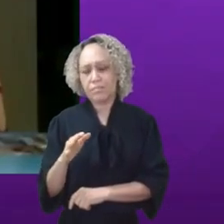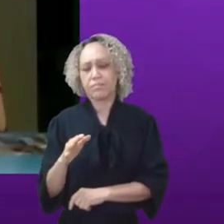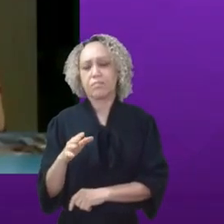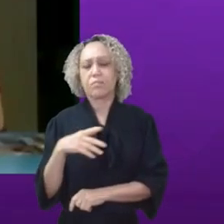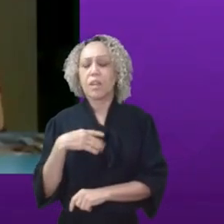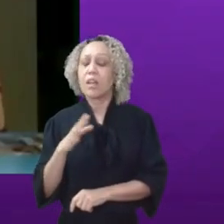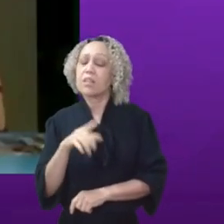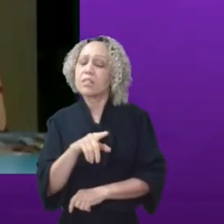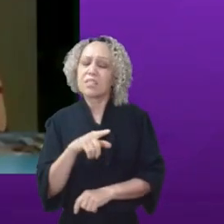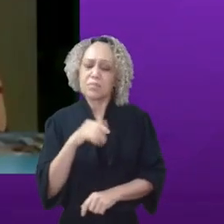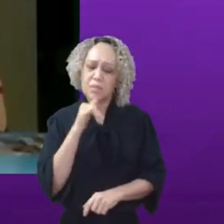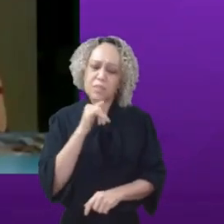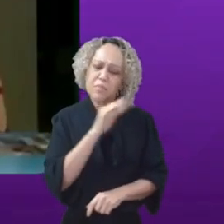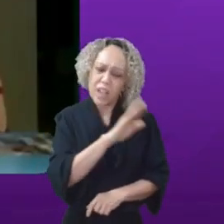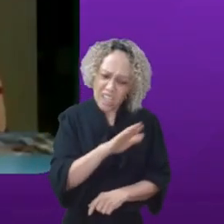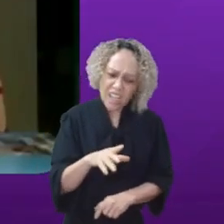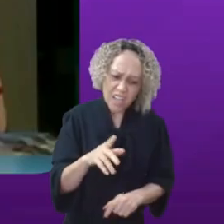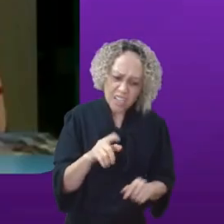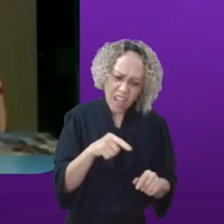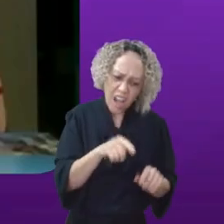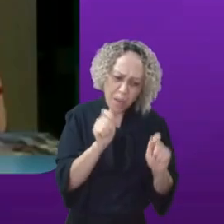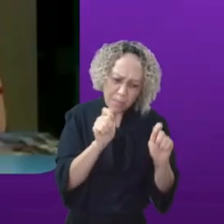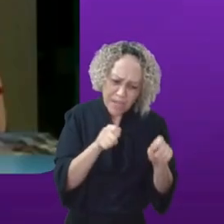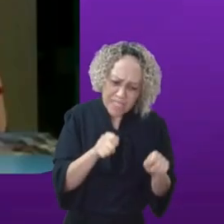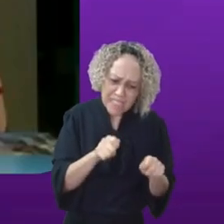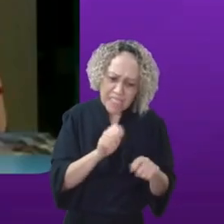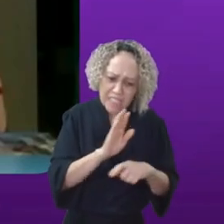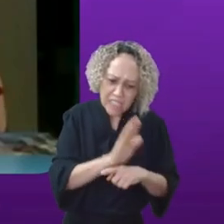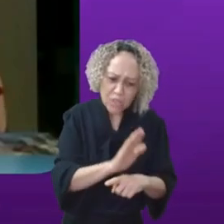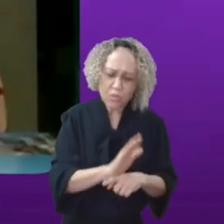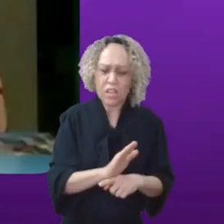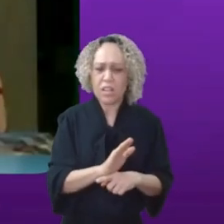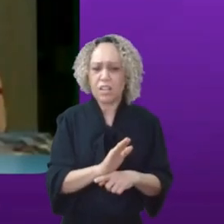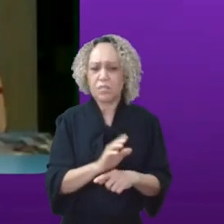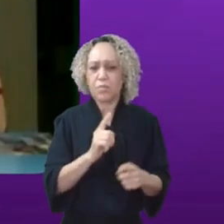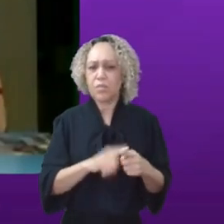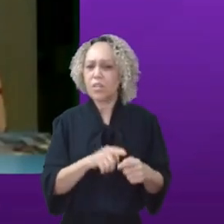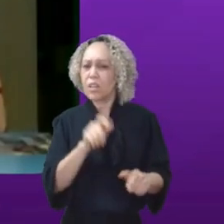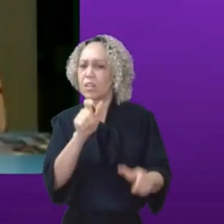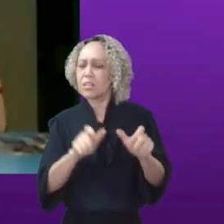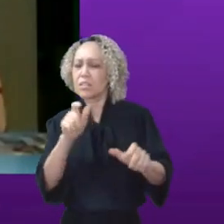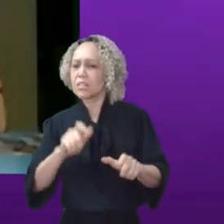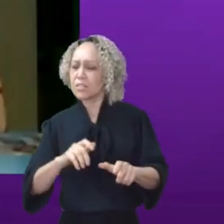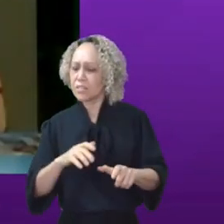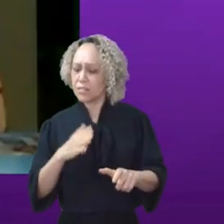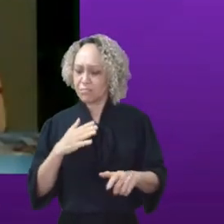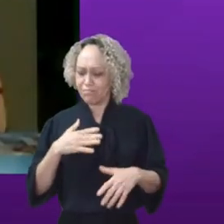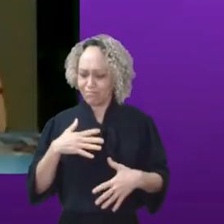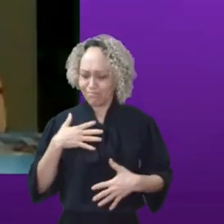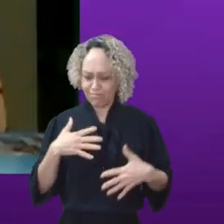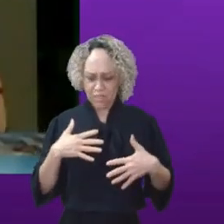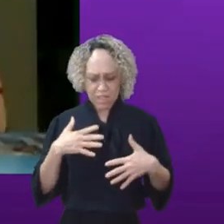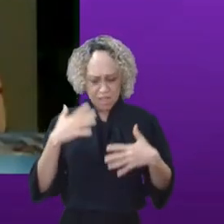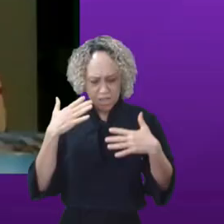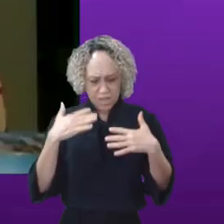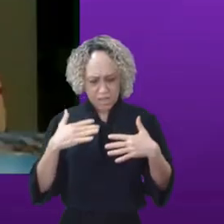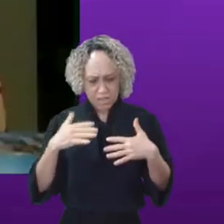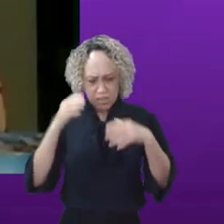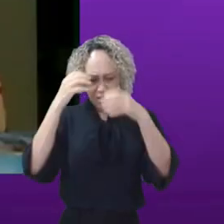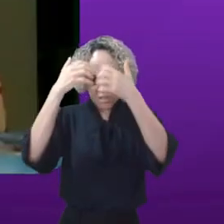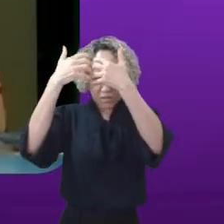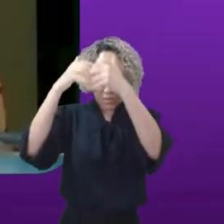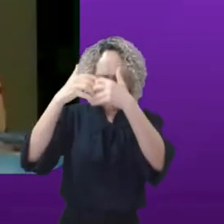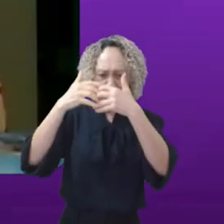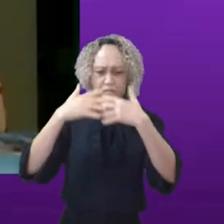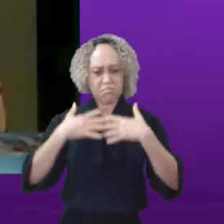inerentes à sua condição de ser em desenvolvimento e que precisa de proteção integral, seja um